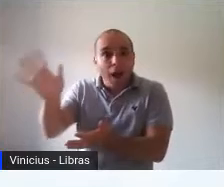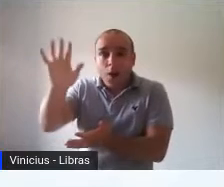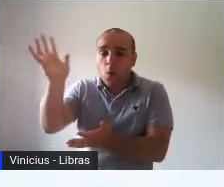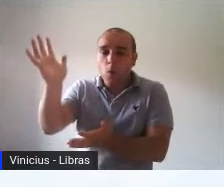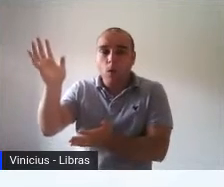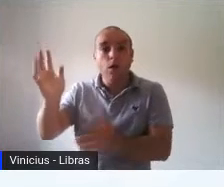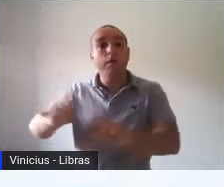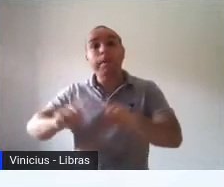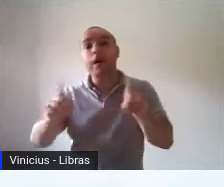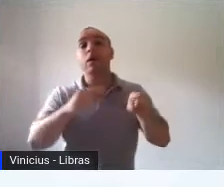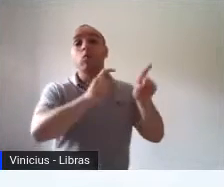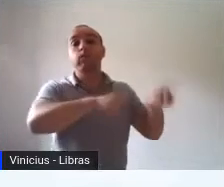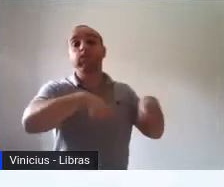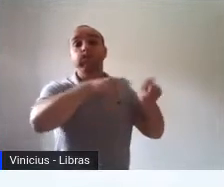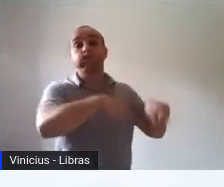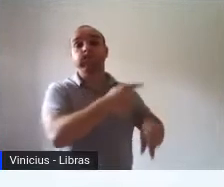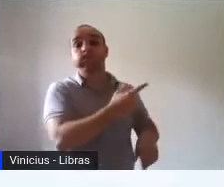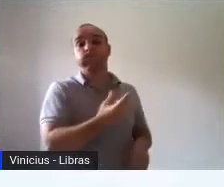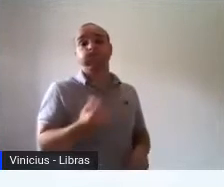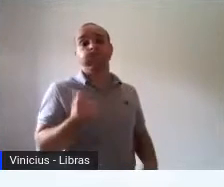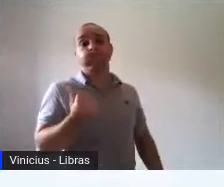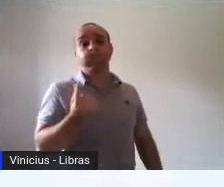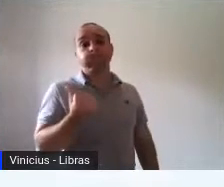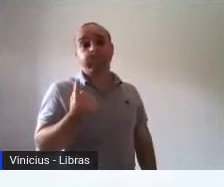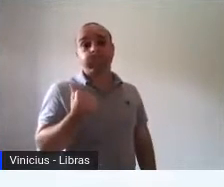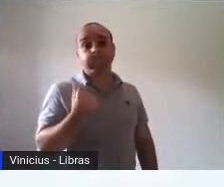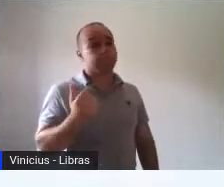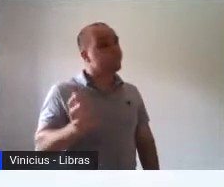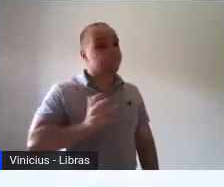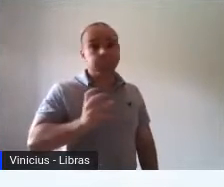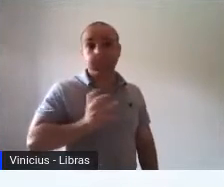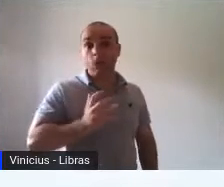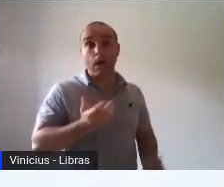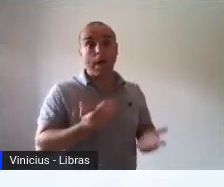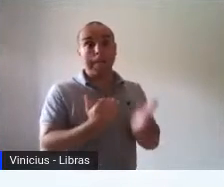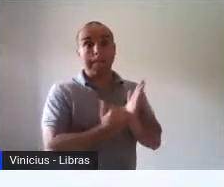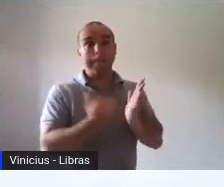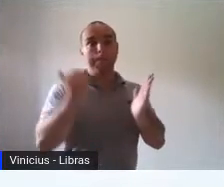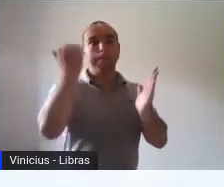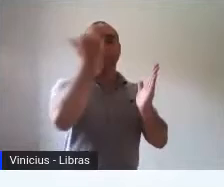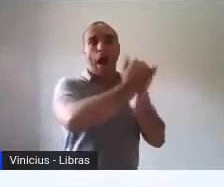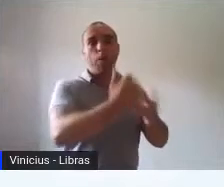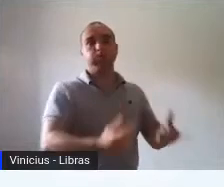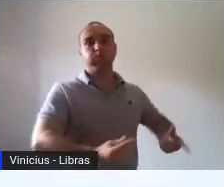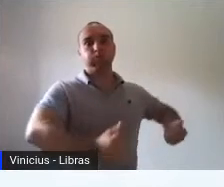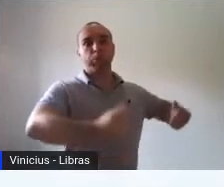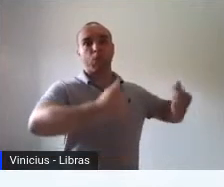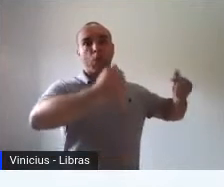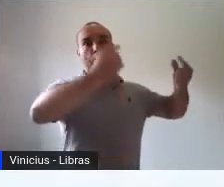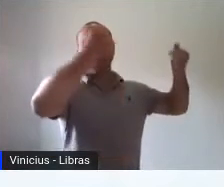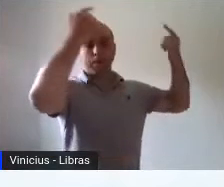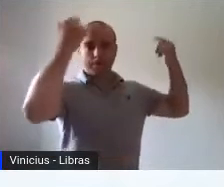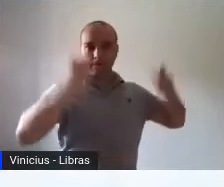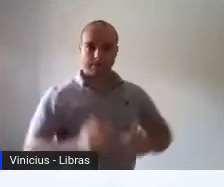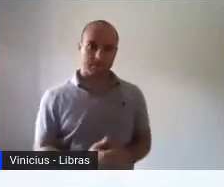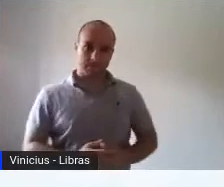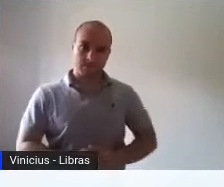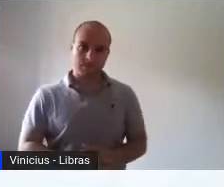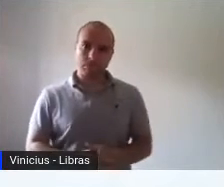quem que está ganhando? Né? Os grandes produtores já ganham com as exportações e ganham no mercado interno, porque o preço subiu. Ganham duas